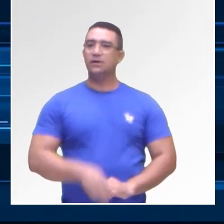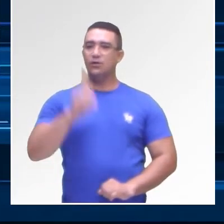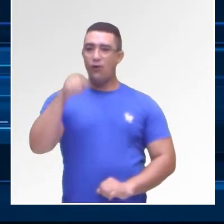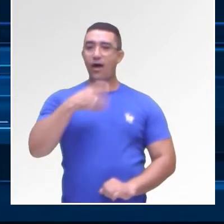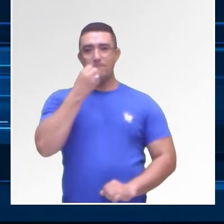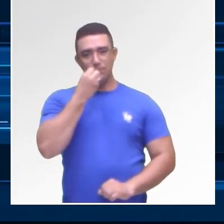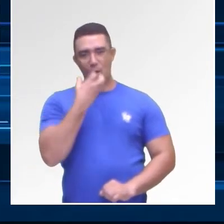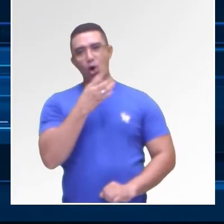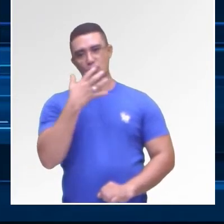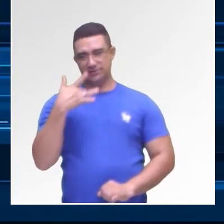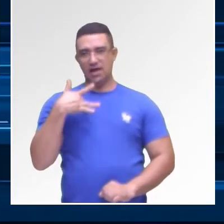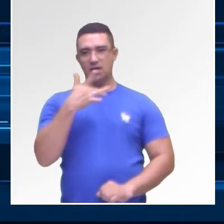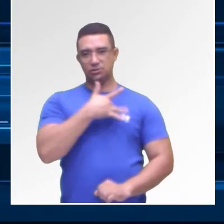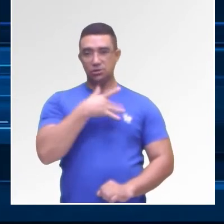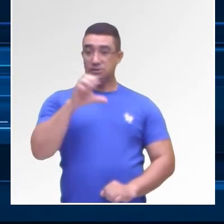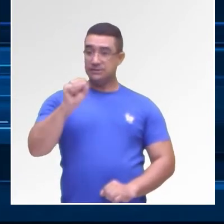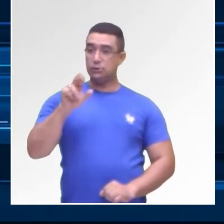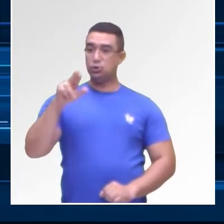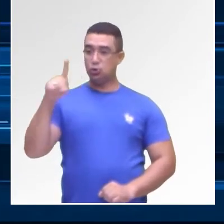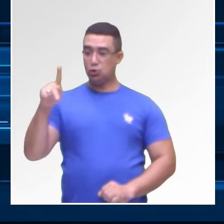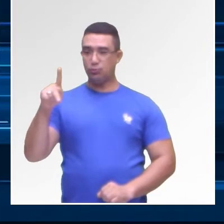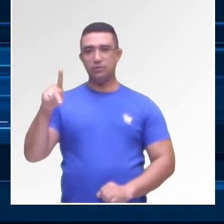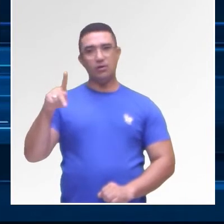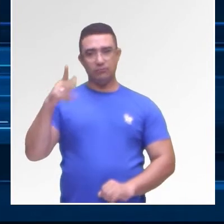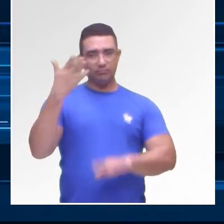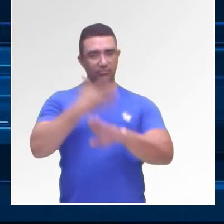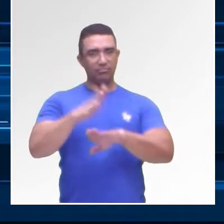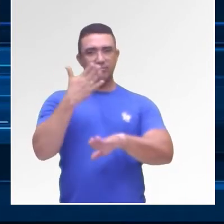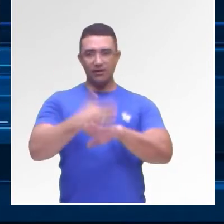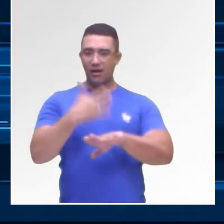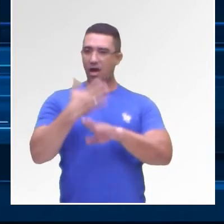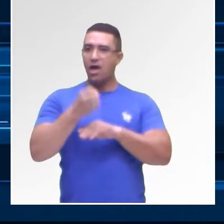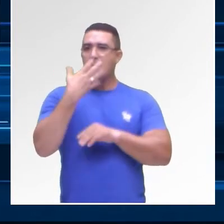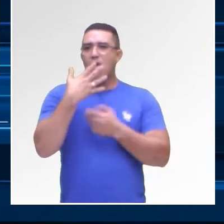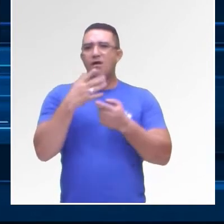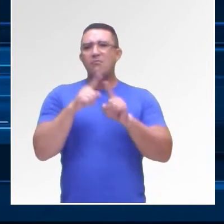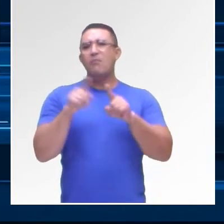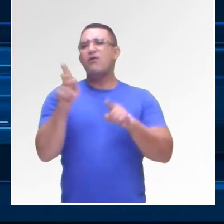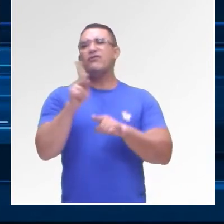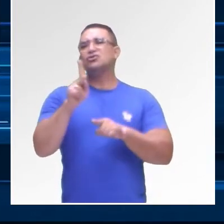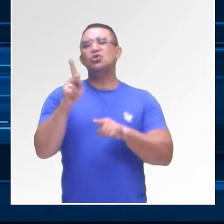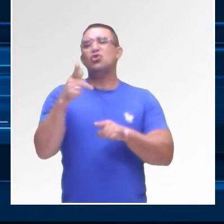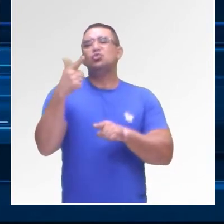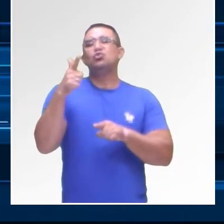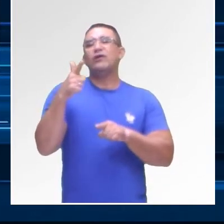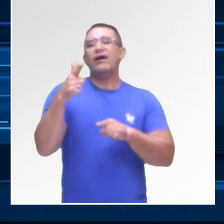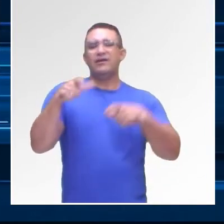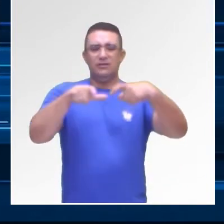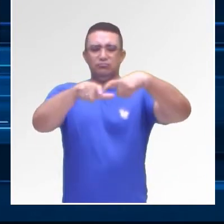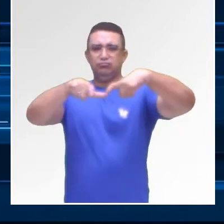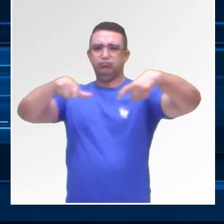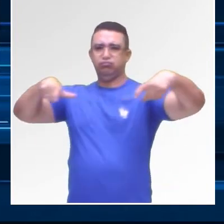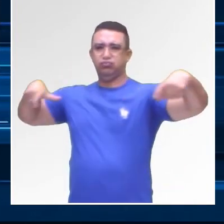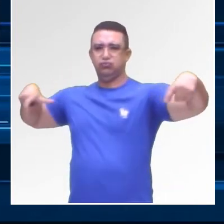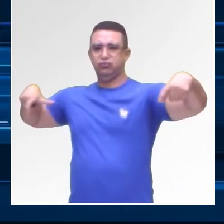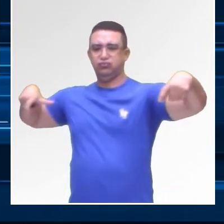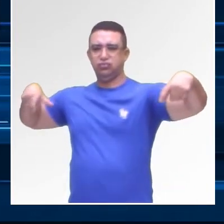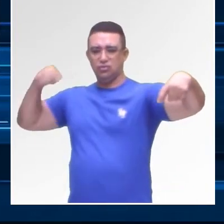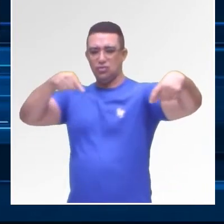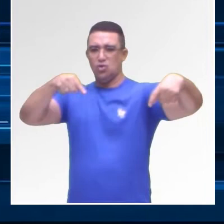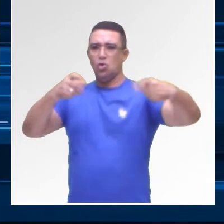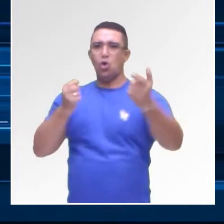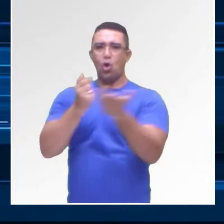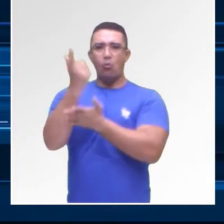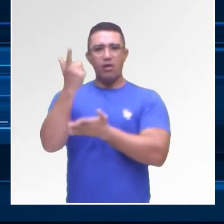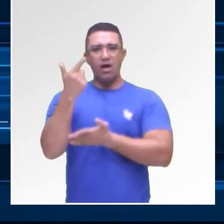bem praticar o SUP. Ah, professor, mas eu não tenho como comprar esse material. Você pode muito bem fazer essa